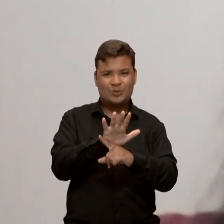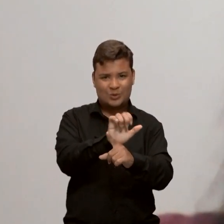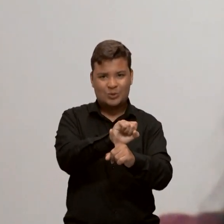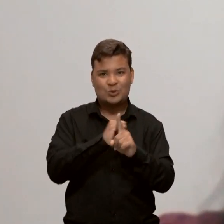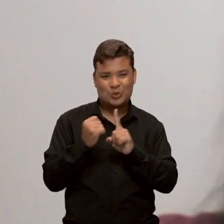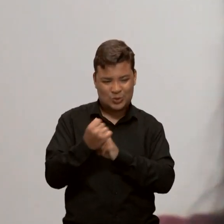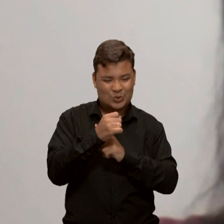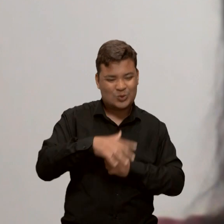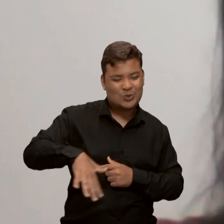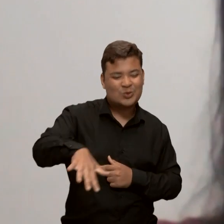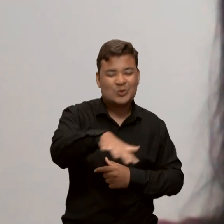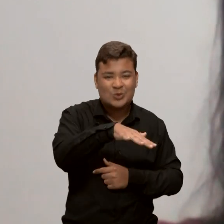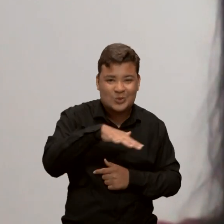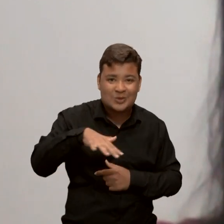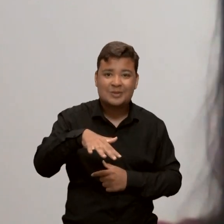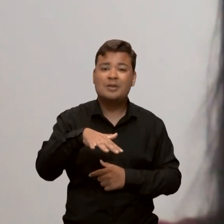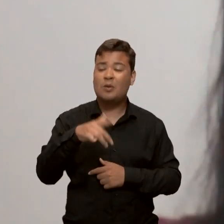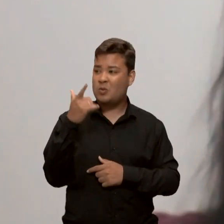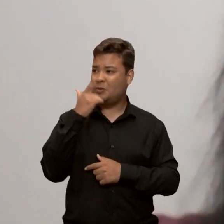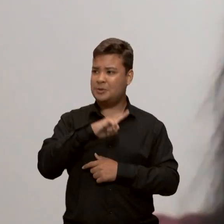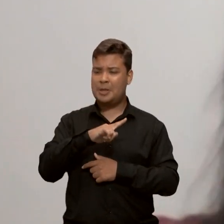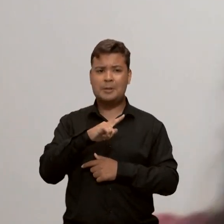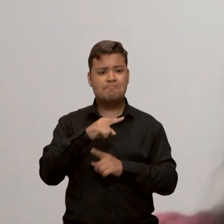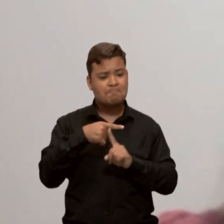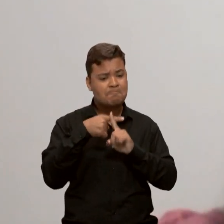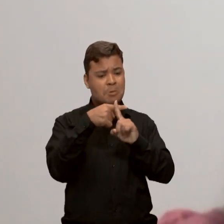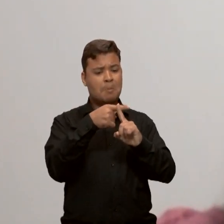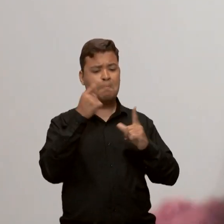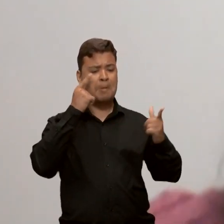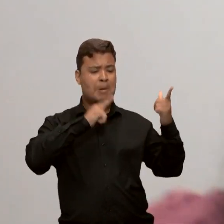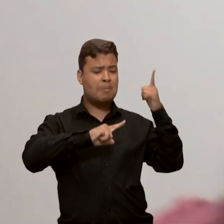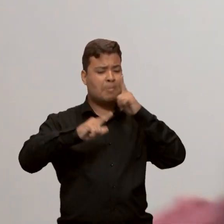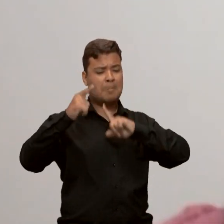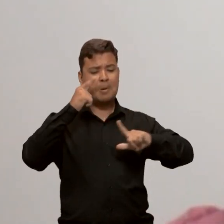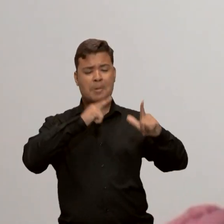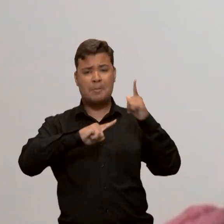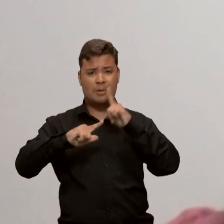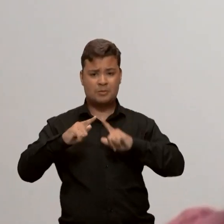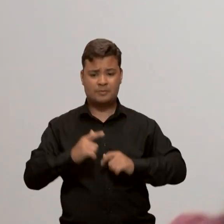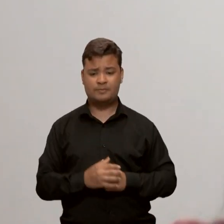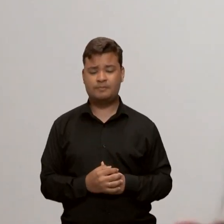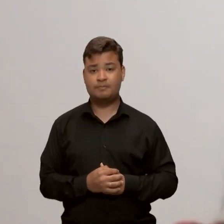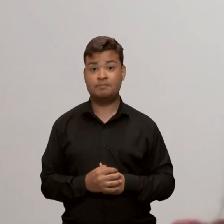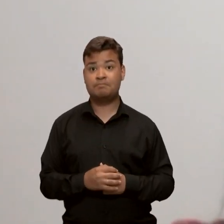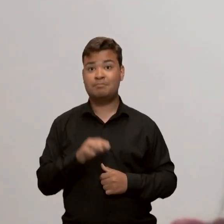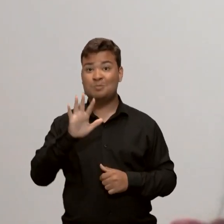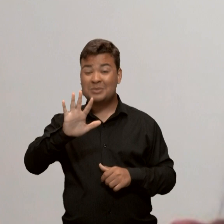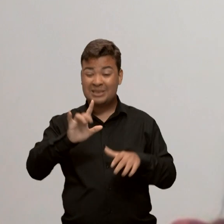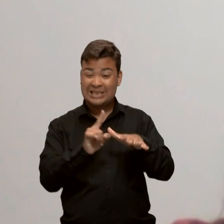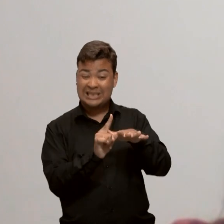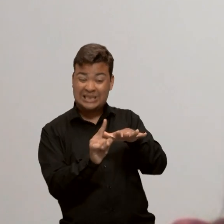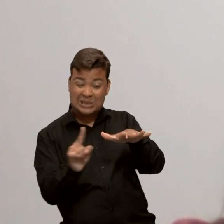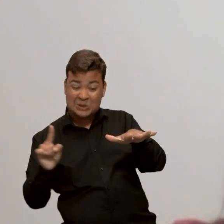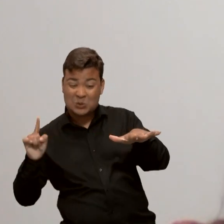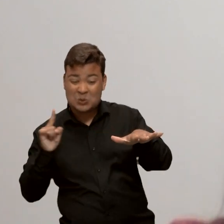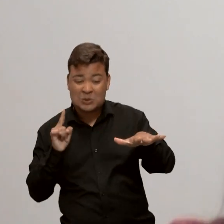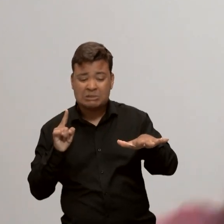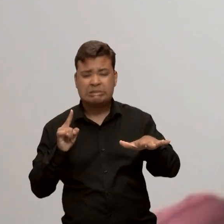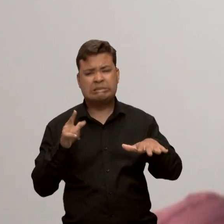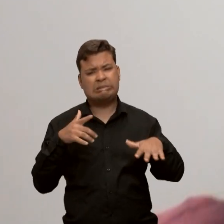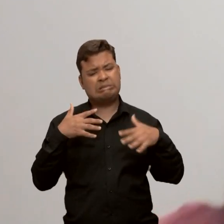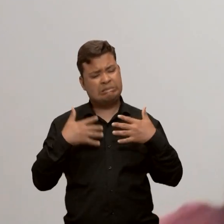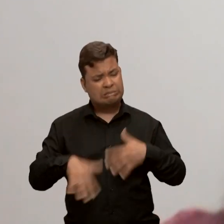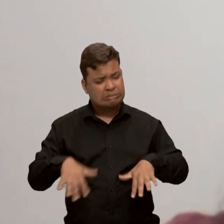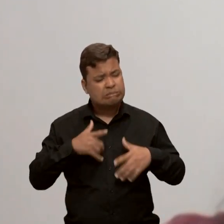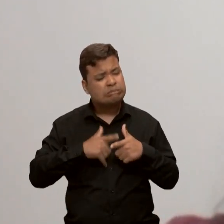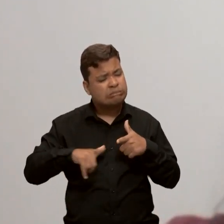vai trazendo os benefícios. Então, a exclusão é um prejuízo muito grande para todos nós. E no